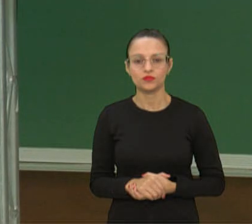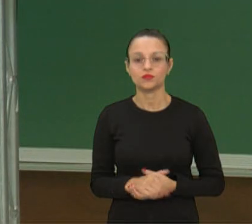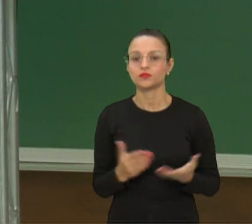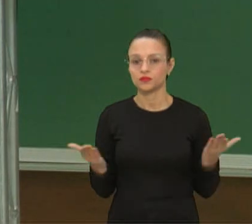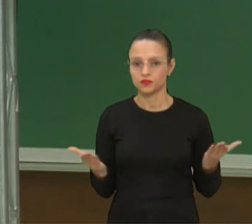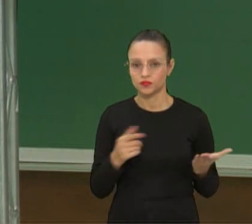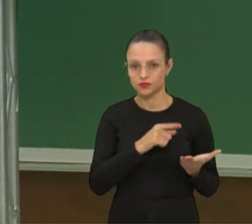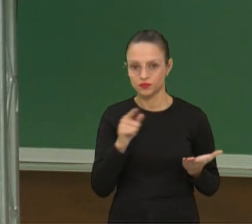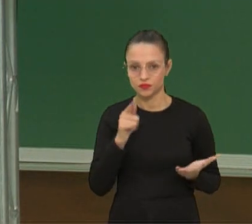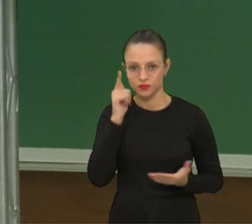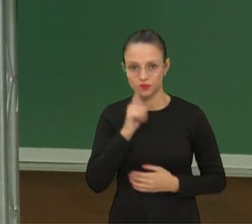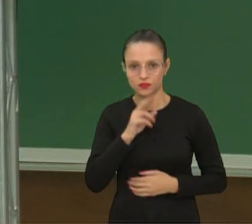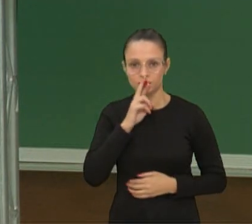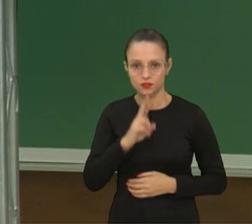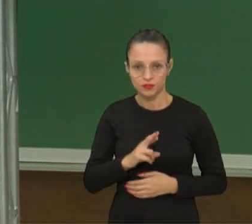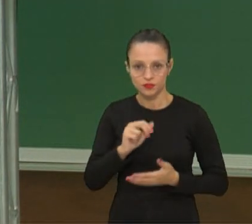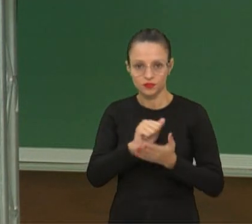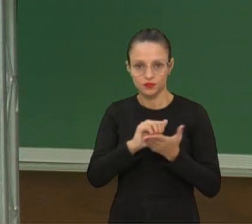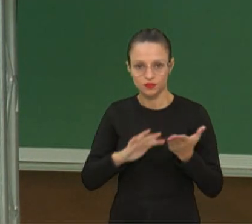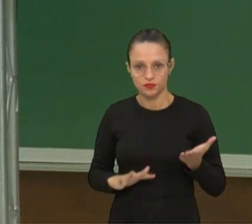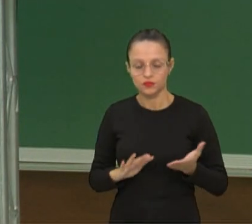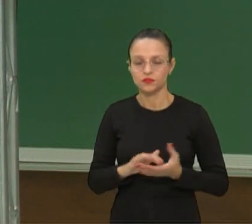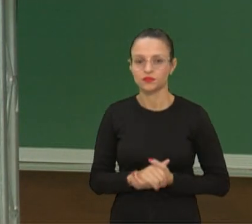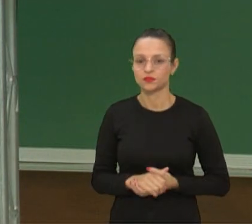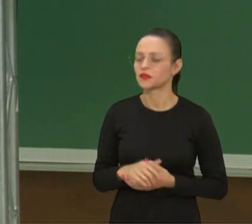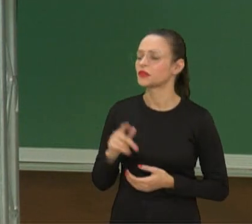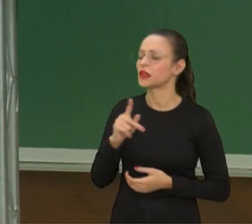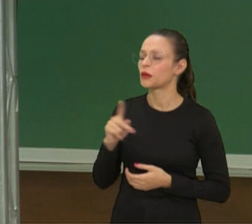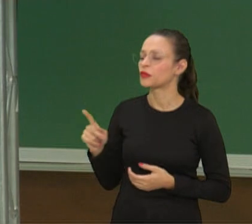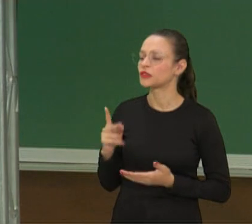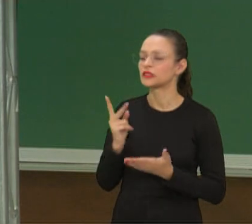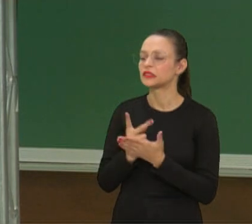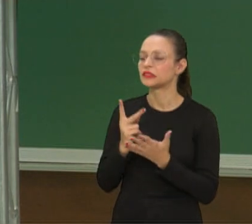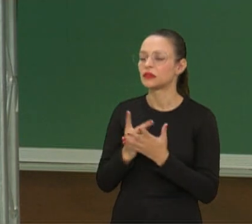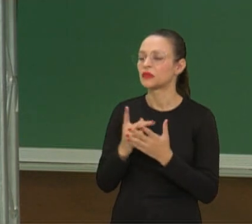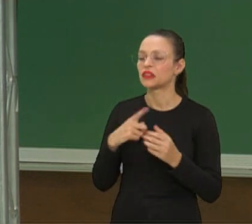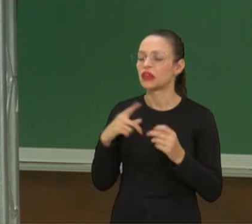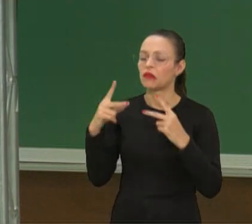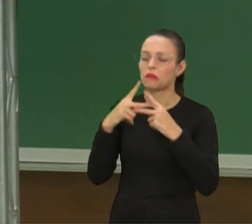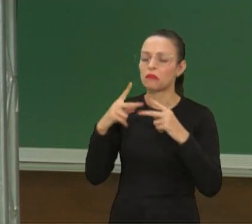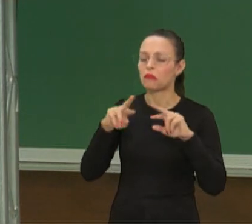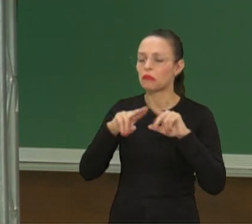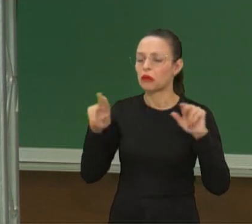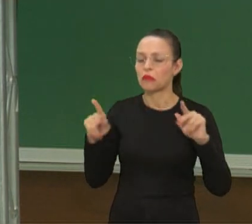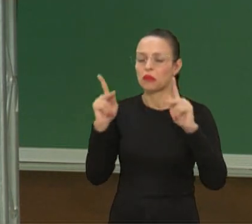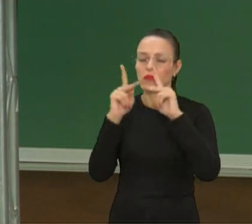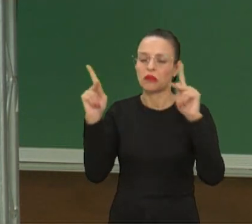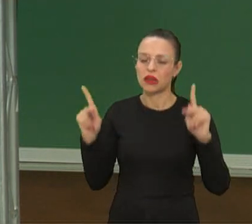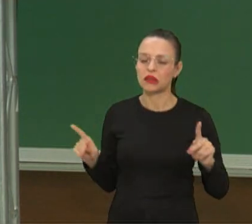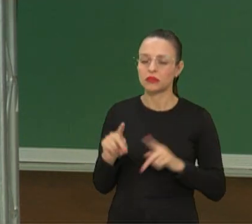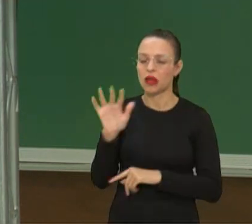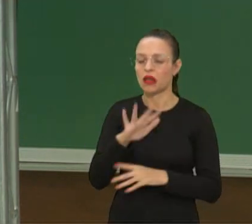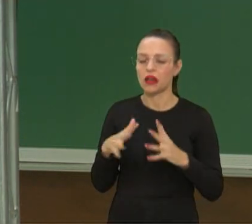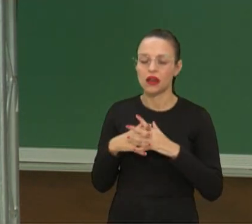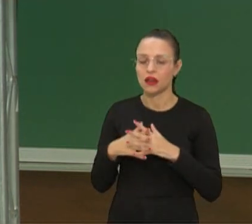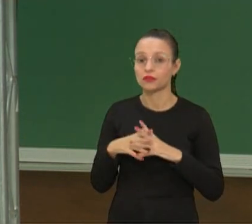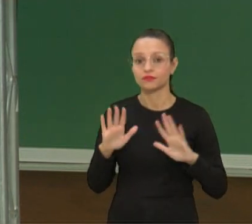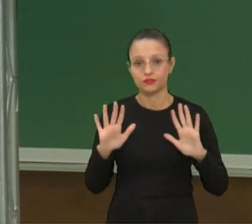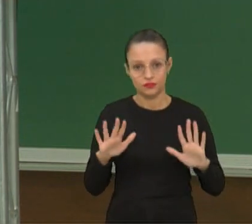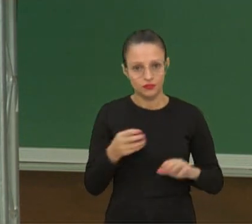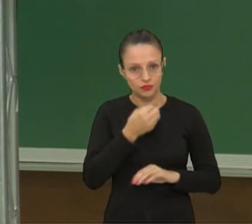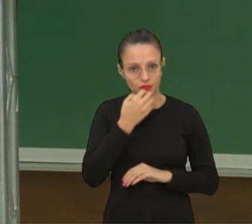E aí, pessoal, conseguiram resolver esse exercício? Ah, professor, sempre que entra a geometria eu me embanando, com perímetro, com área, tá? Mas